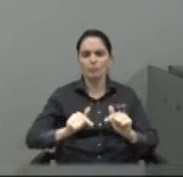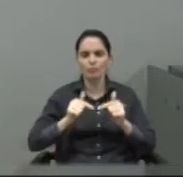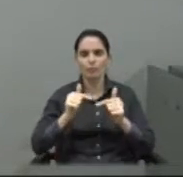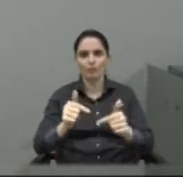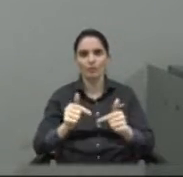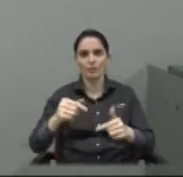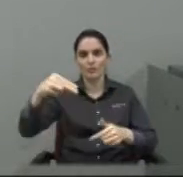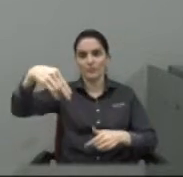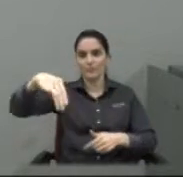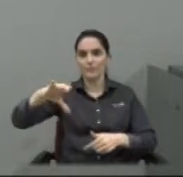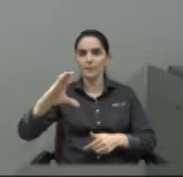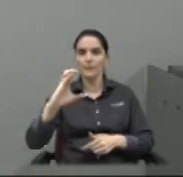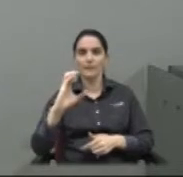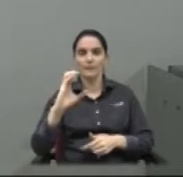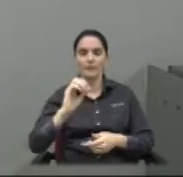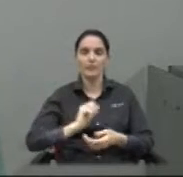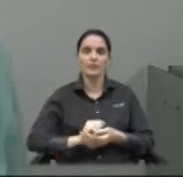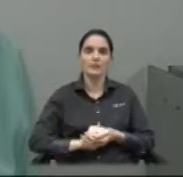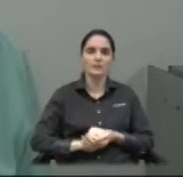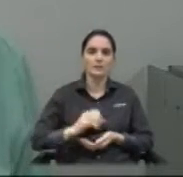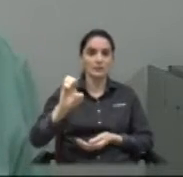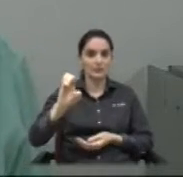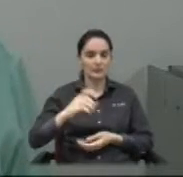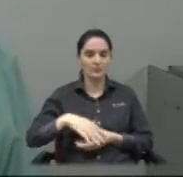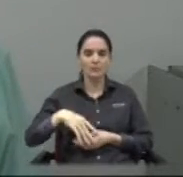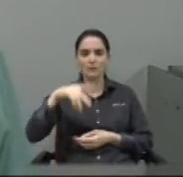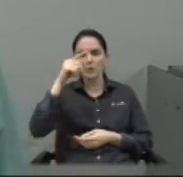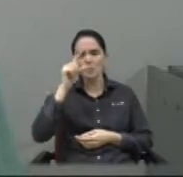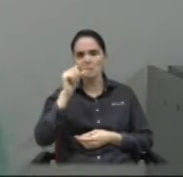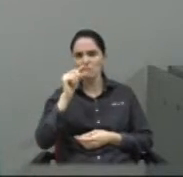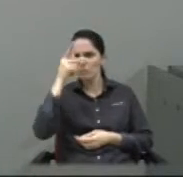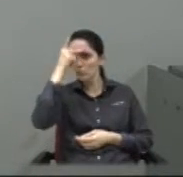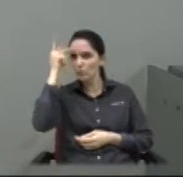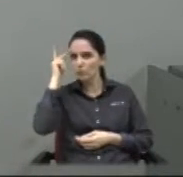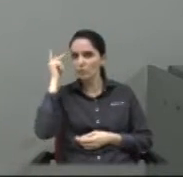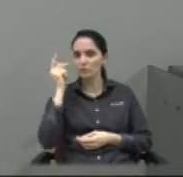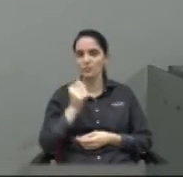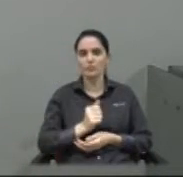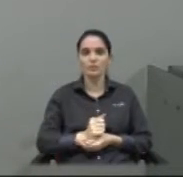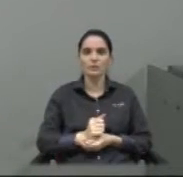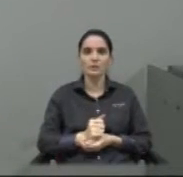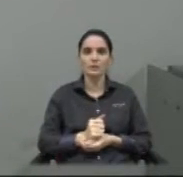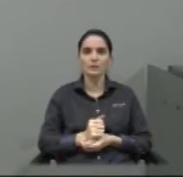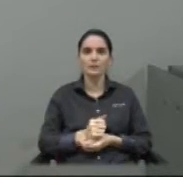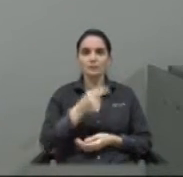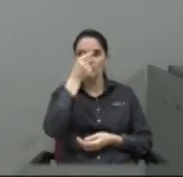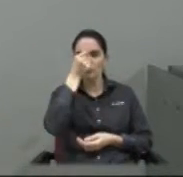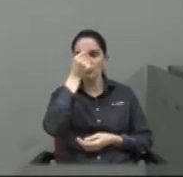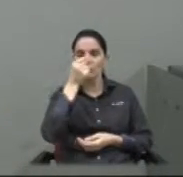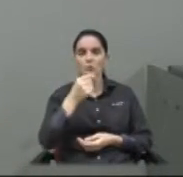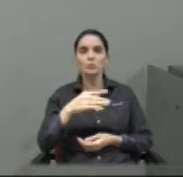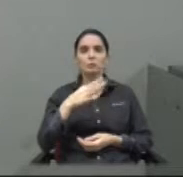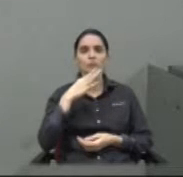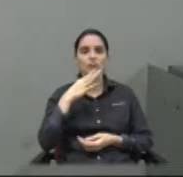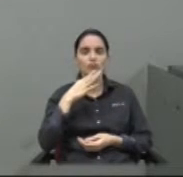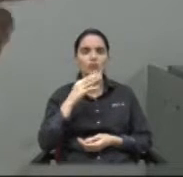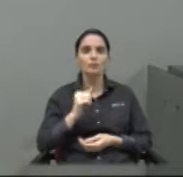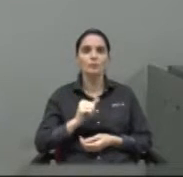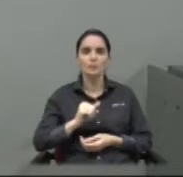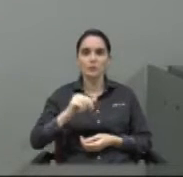pouca gente sabe, eu lendo aqui o currículo e também sei de algumas coisas, não conheço uma pessoa que atuou em